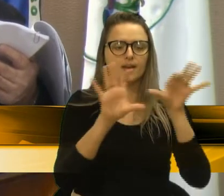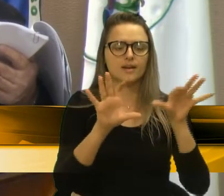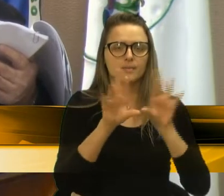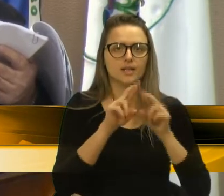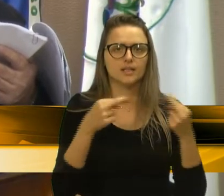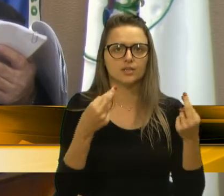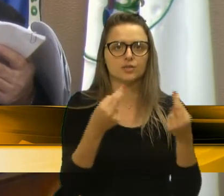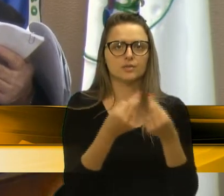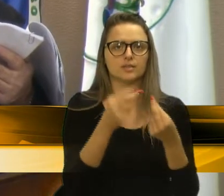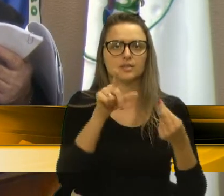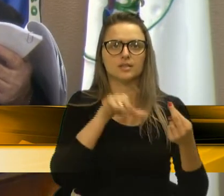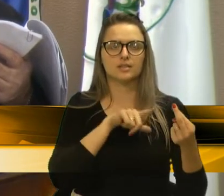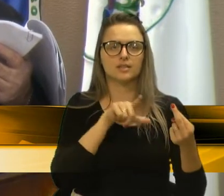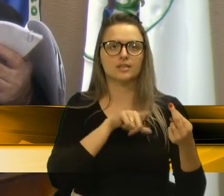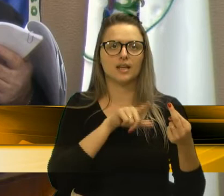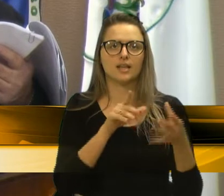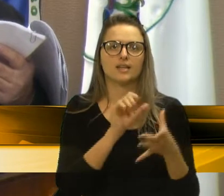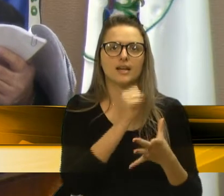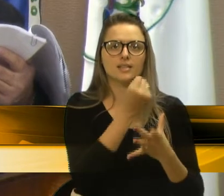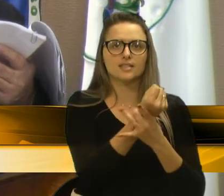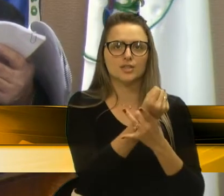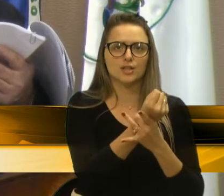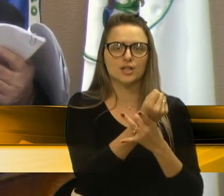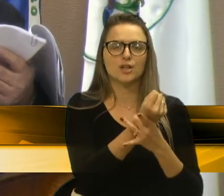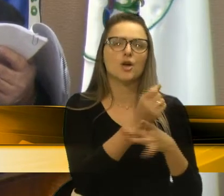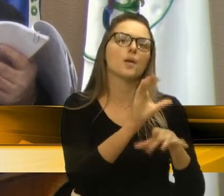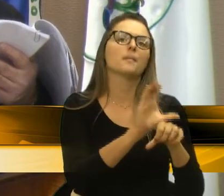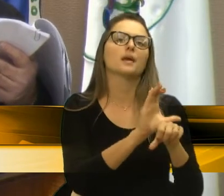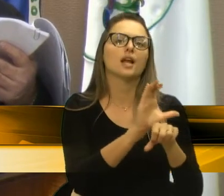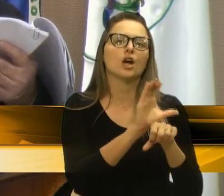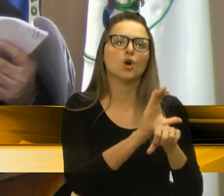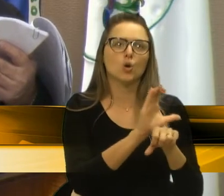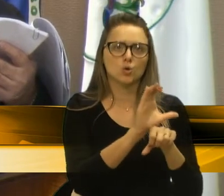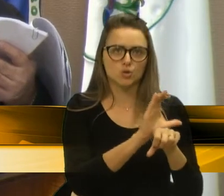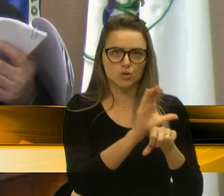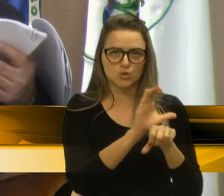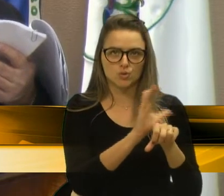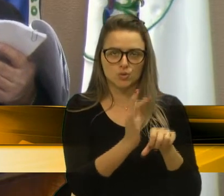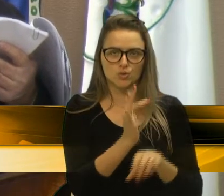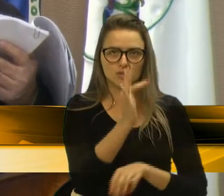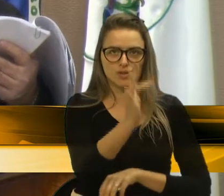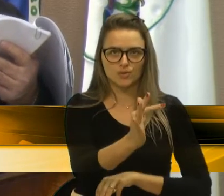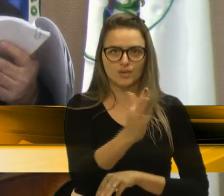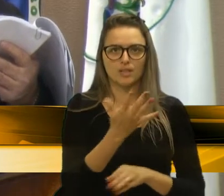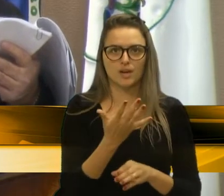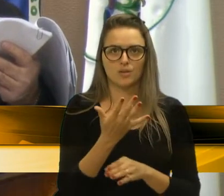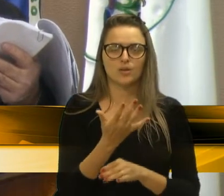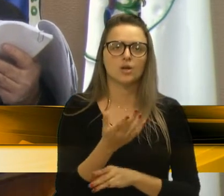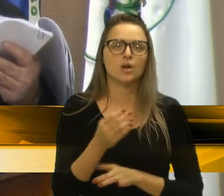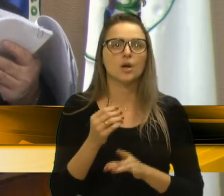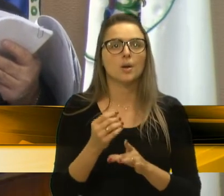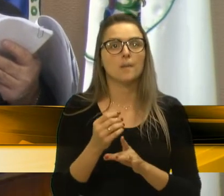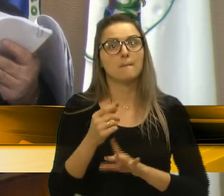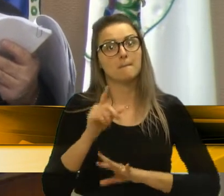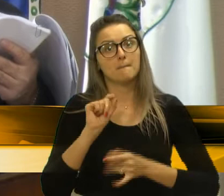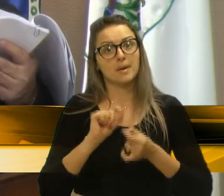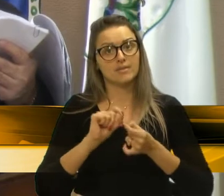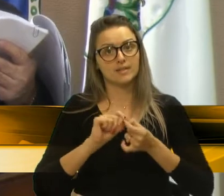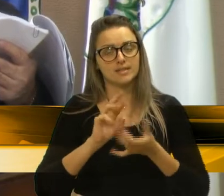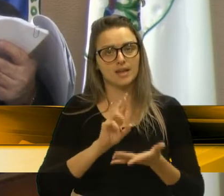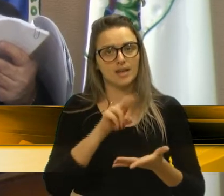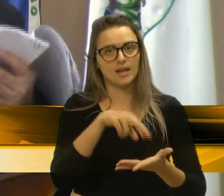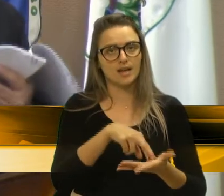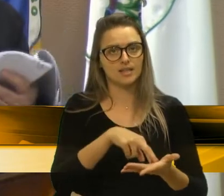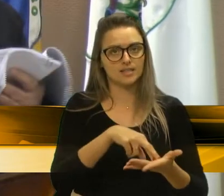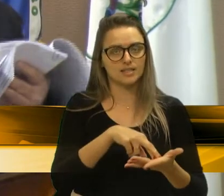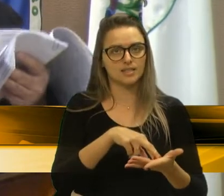é protegida e assegurada pela Magna Carta, de modo que, para a realização de